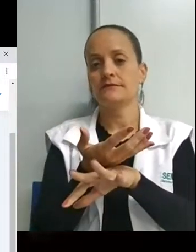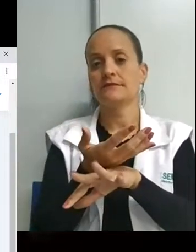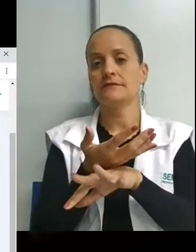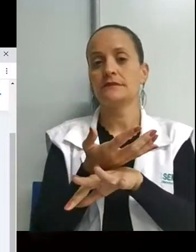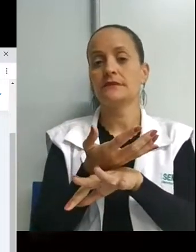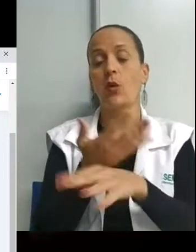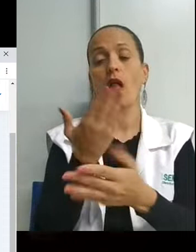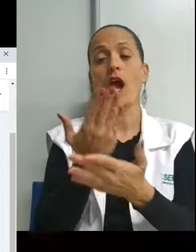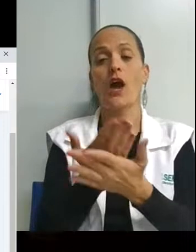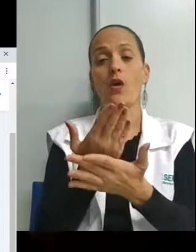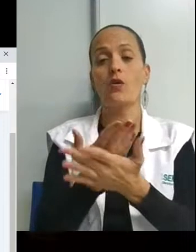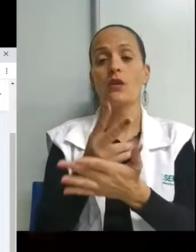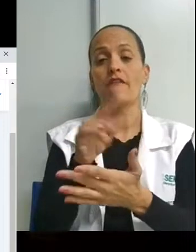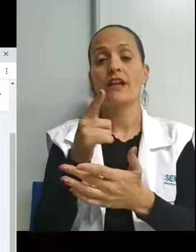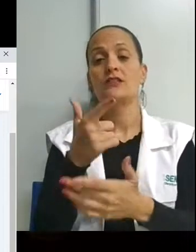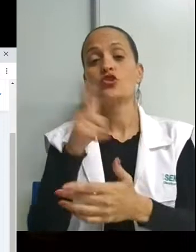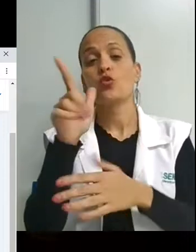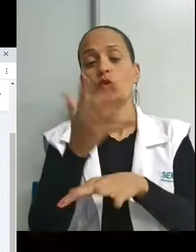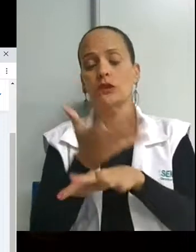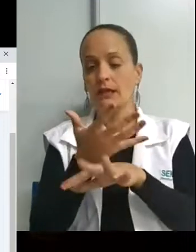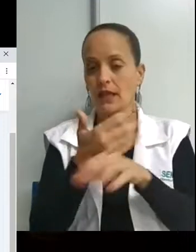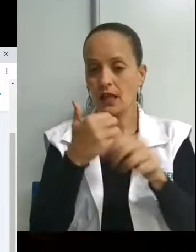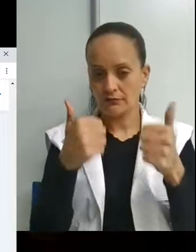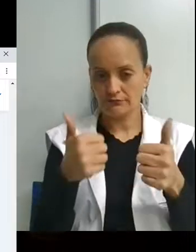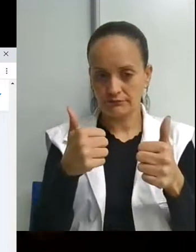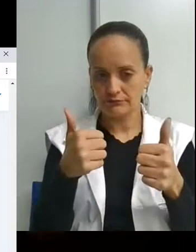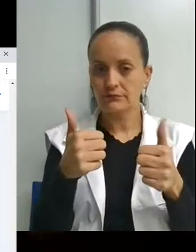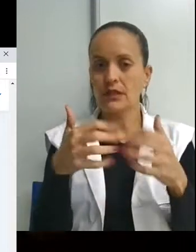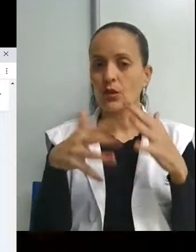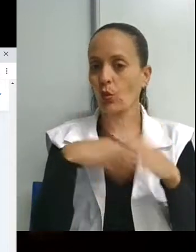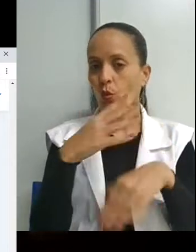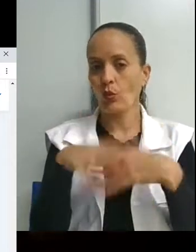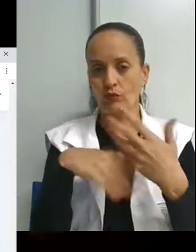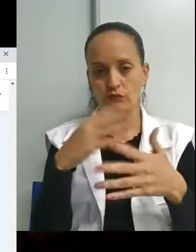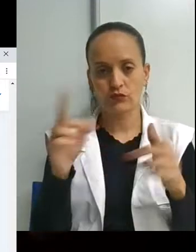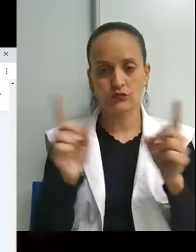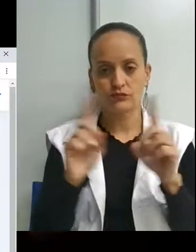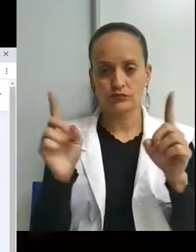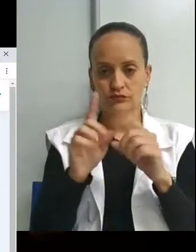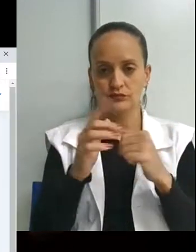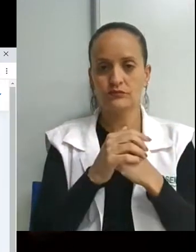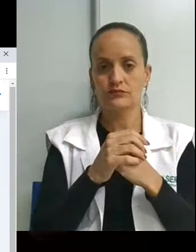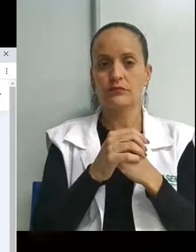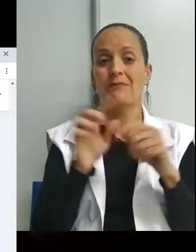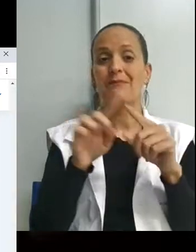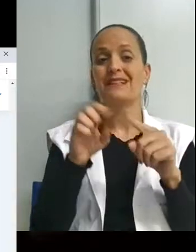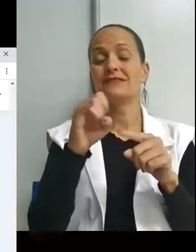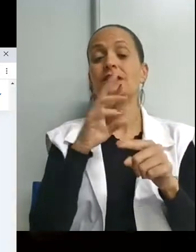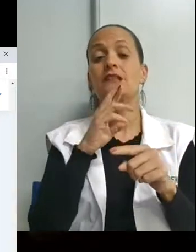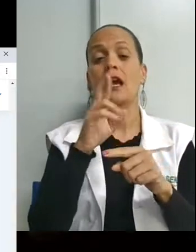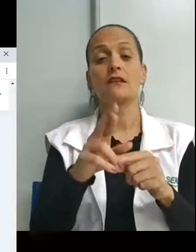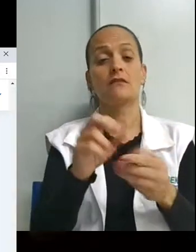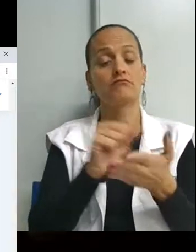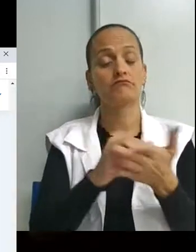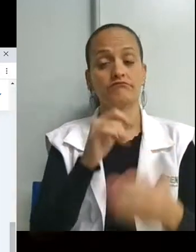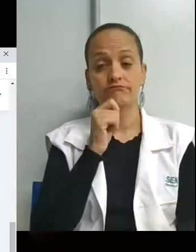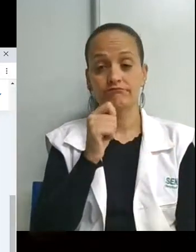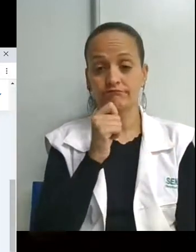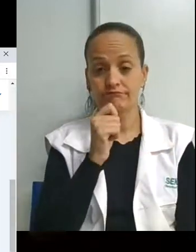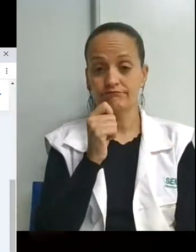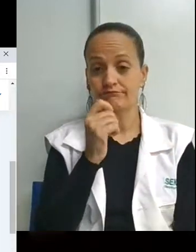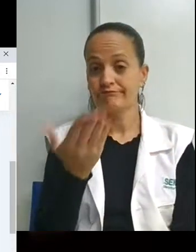ser da próxima UC, né? Mas com relação a essas aqui, que vocês ainda não conseguiram enviar, né? Muita gente aqui